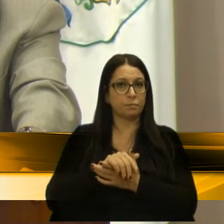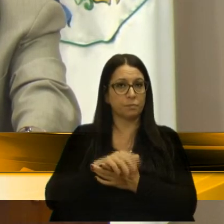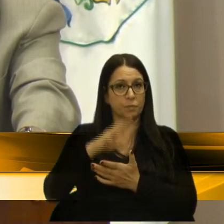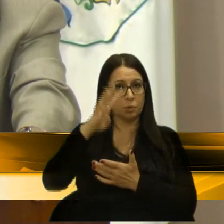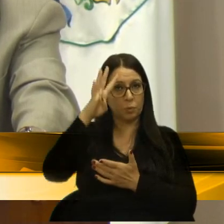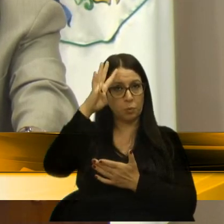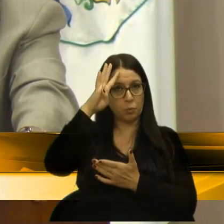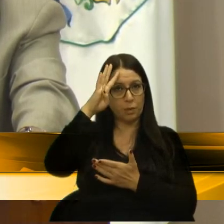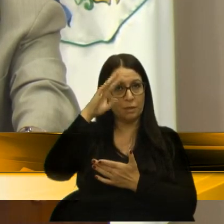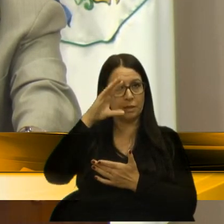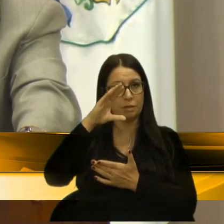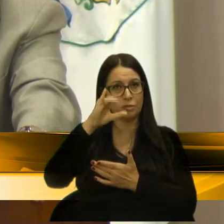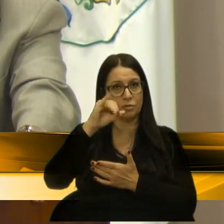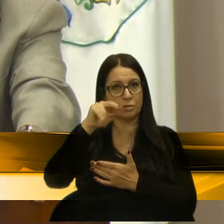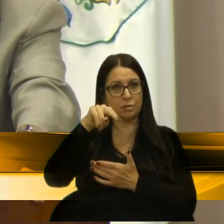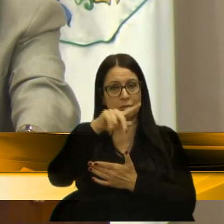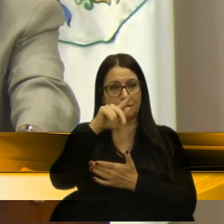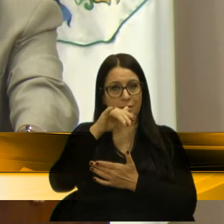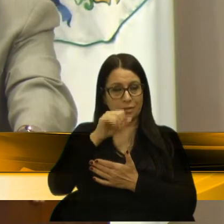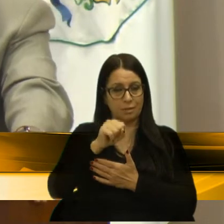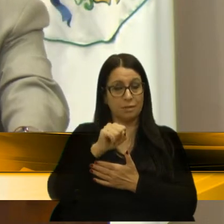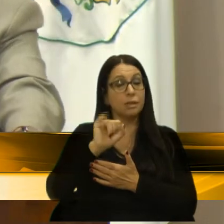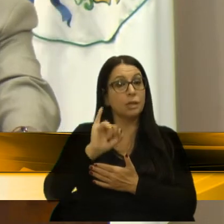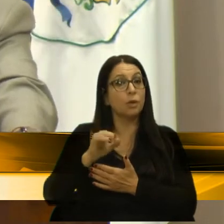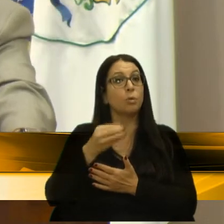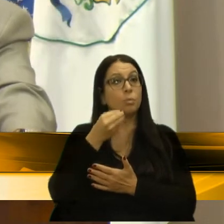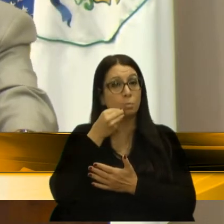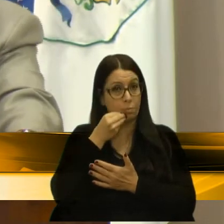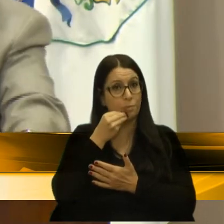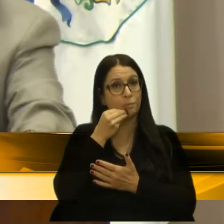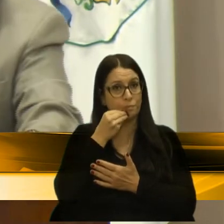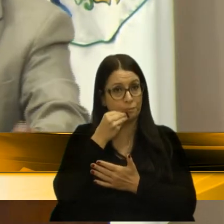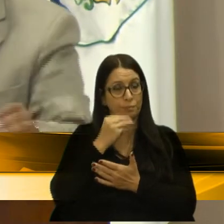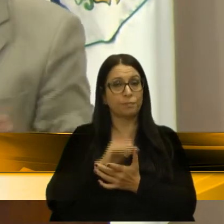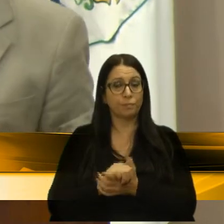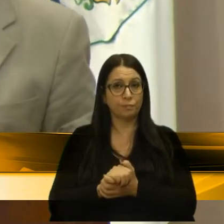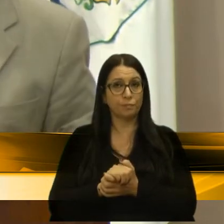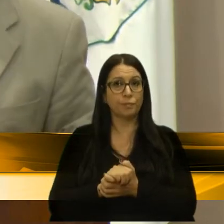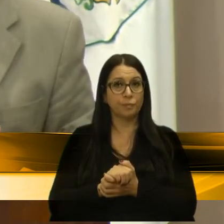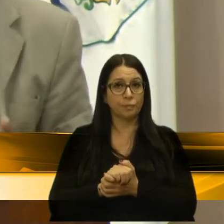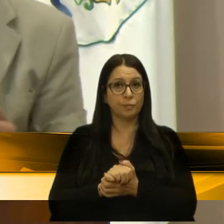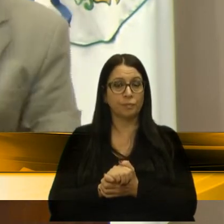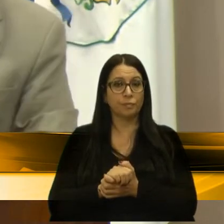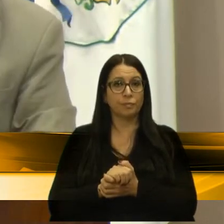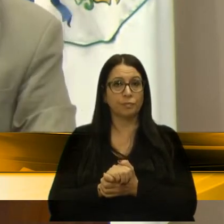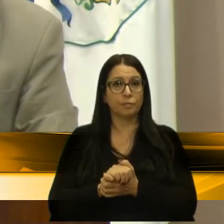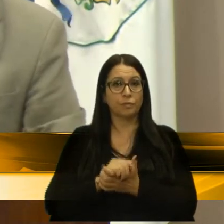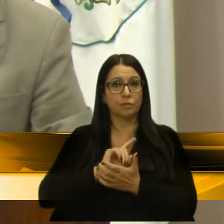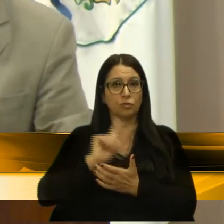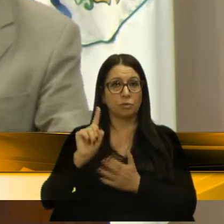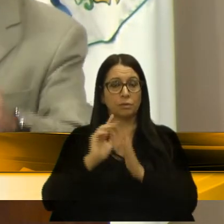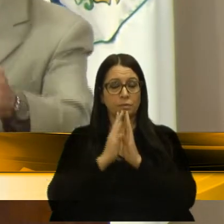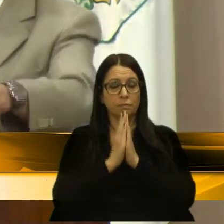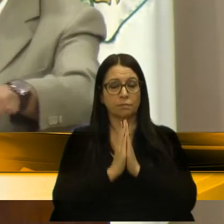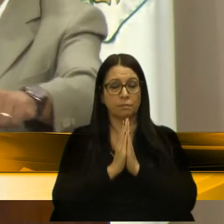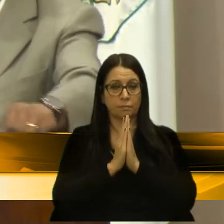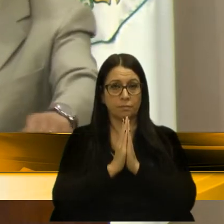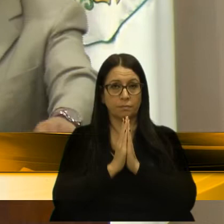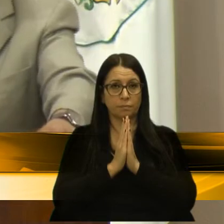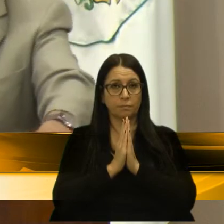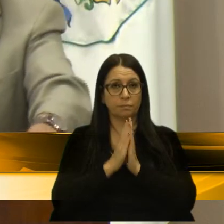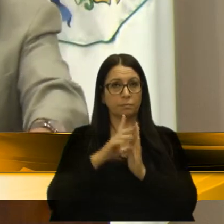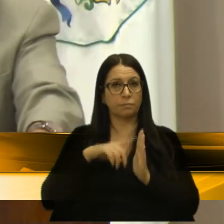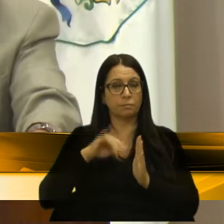de cinzas e tive a oportunidade de ir à missa. E quem teve